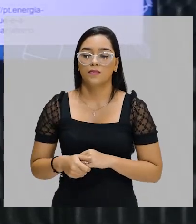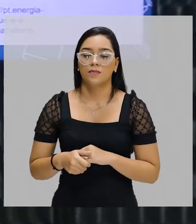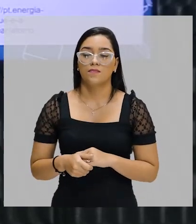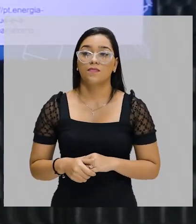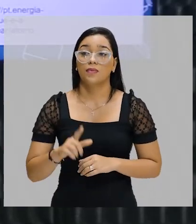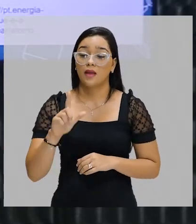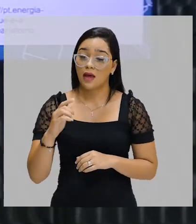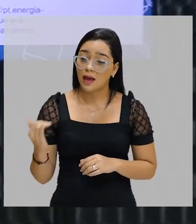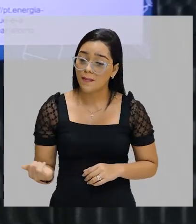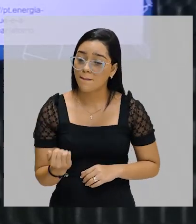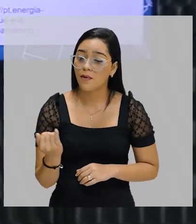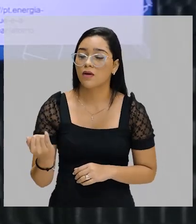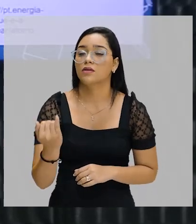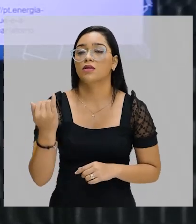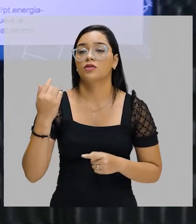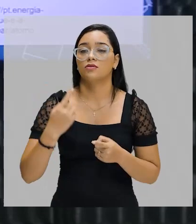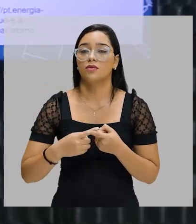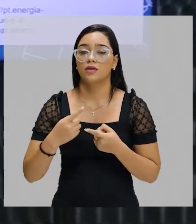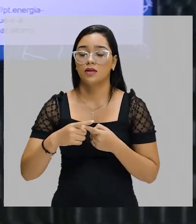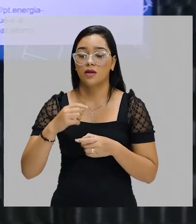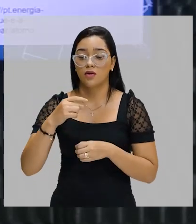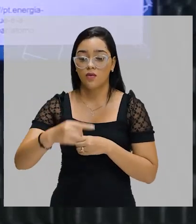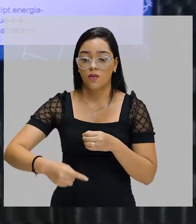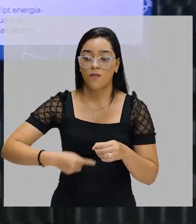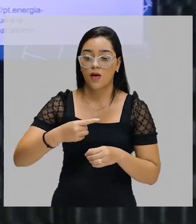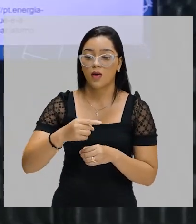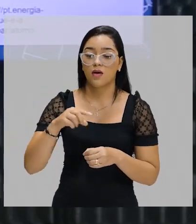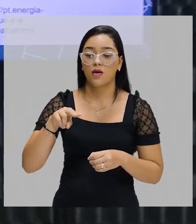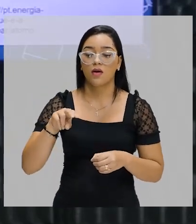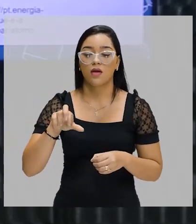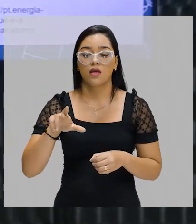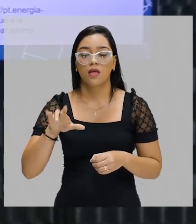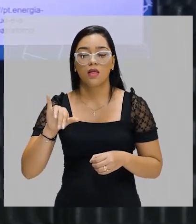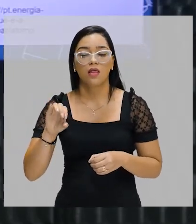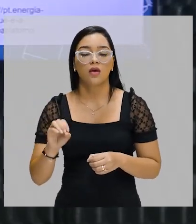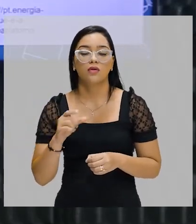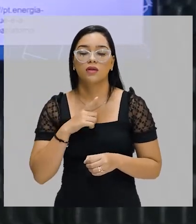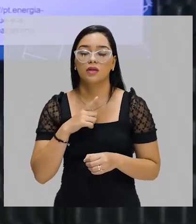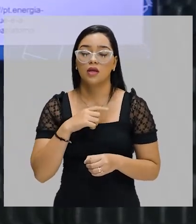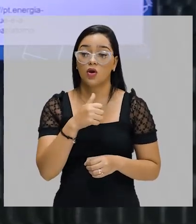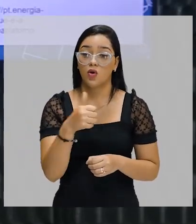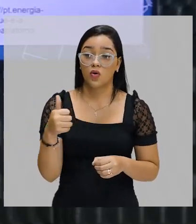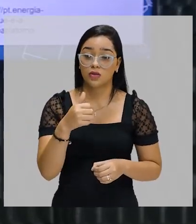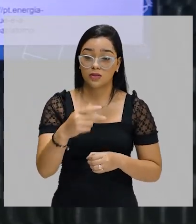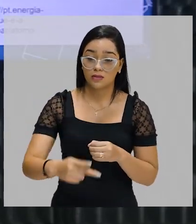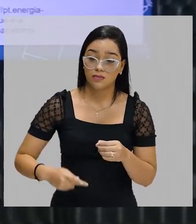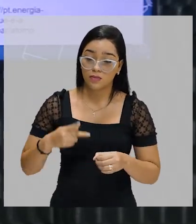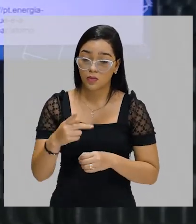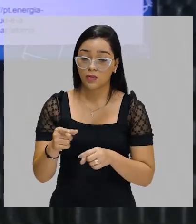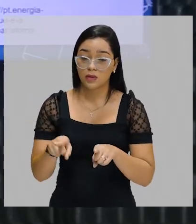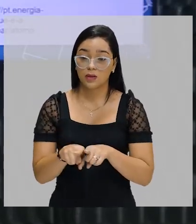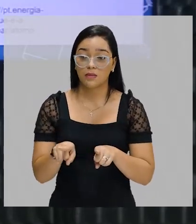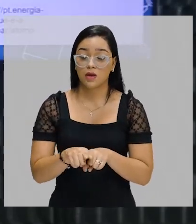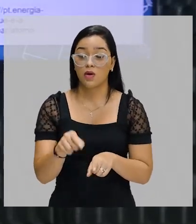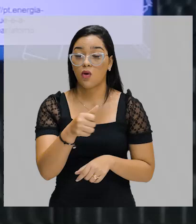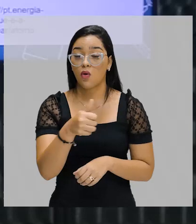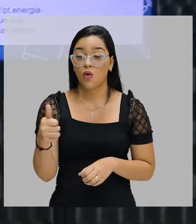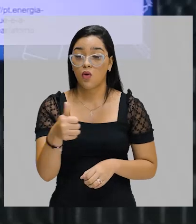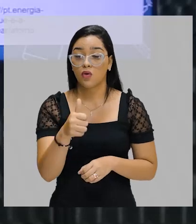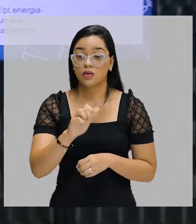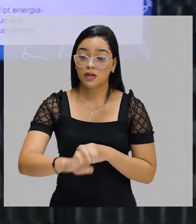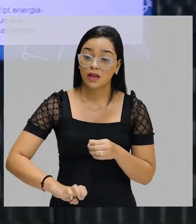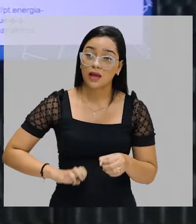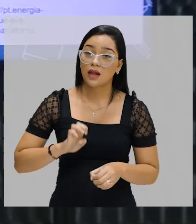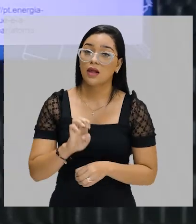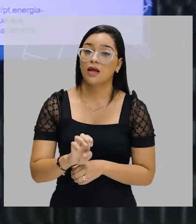isso aqui é importante. Ó. O átomo está em seu estado neutro. Quer dizer o seguinte, que eu tenho 11 prótons e também vou ter 11 elétrons. Certo? Aqui